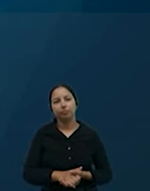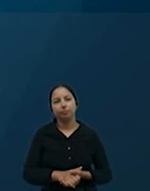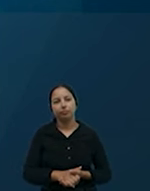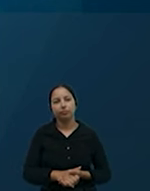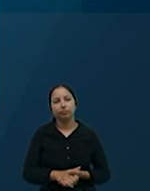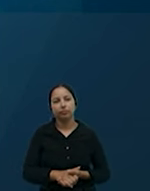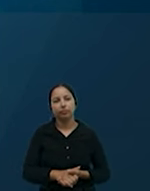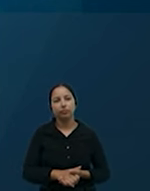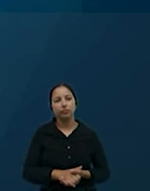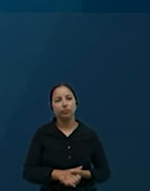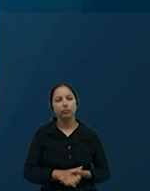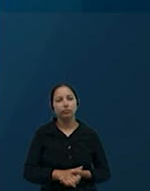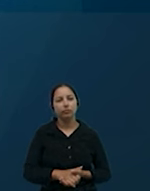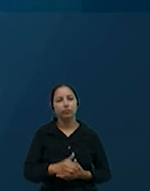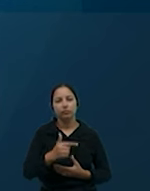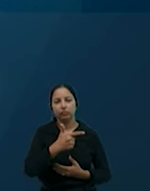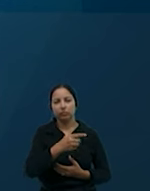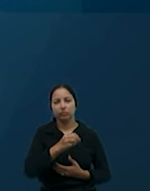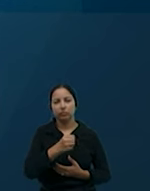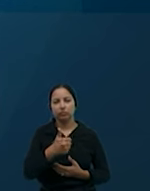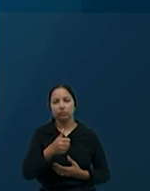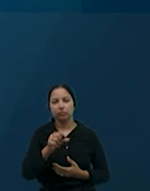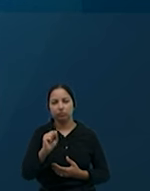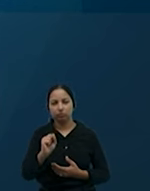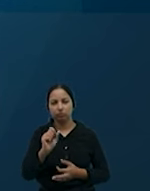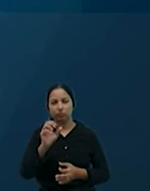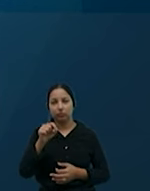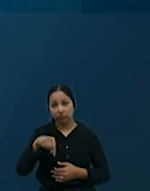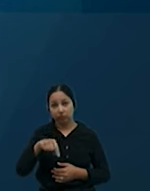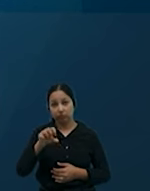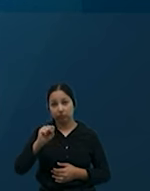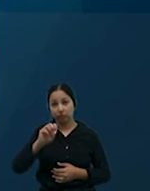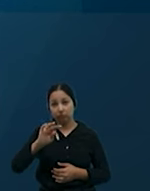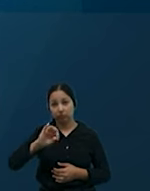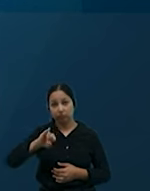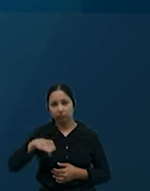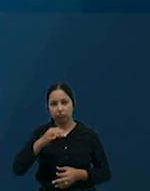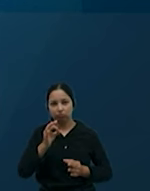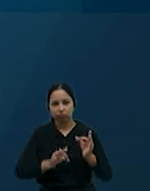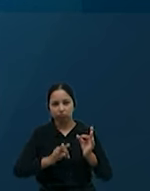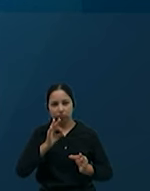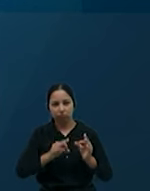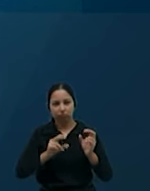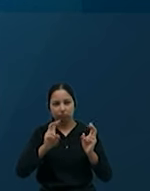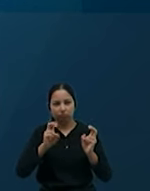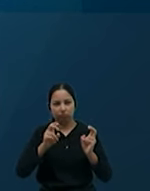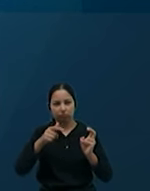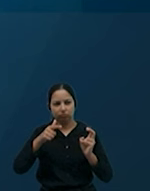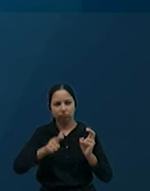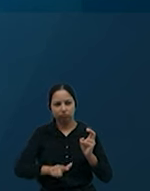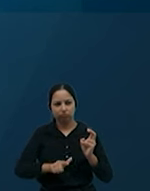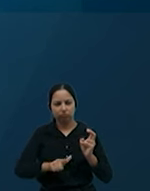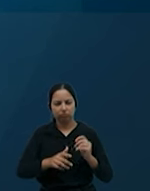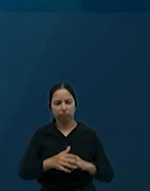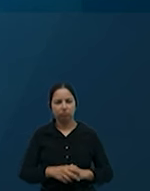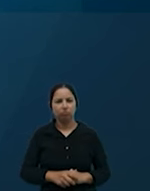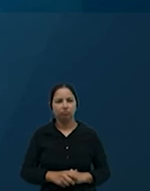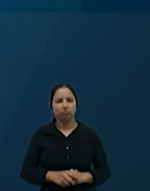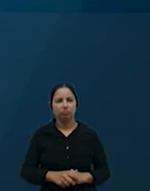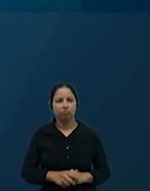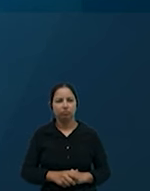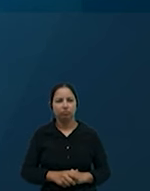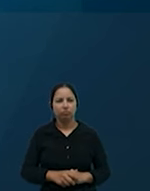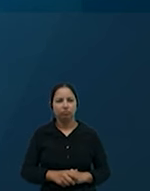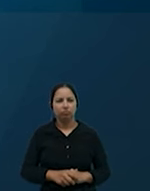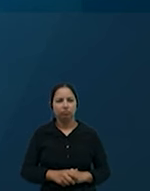foi em 2018 que ela julgou o tema repetitivo é referente à prescrição intercorrente. Já faz mais